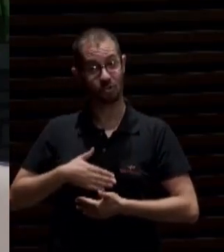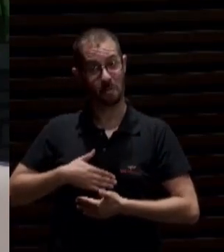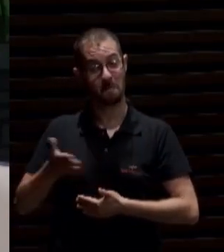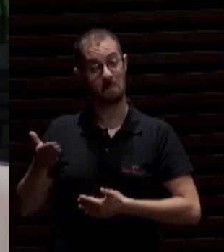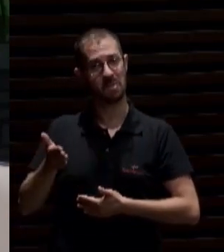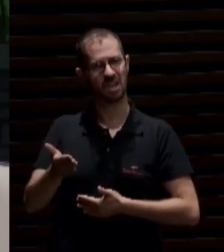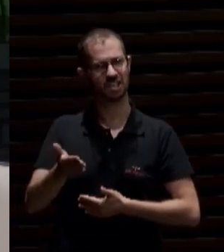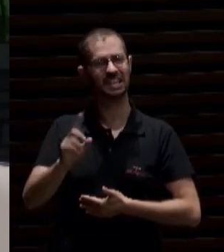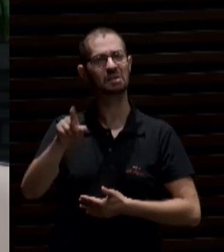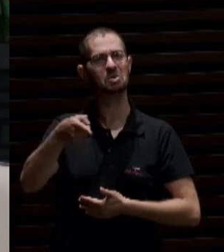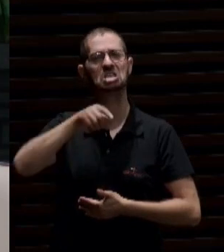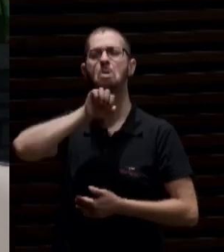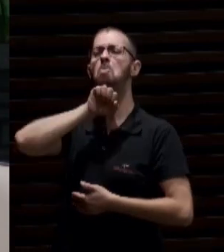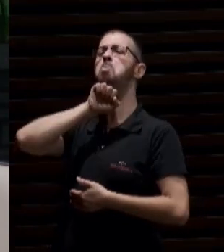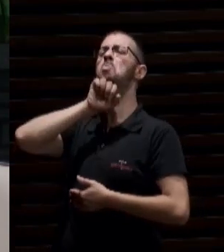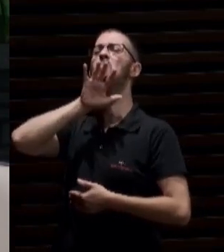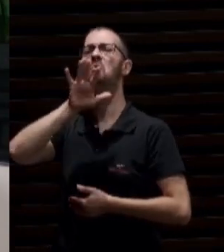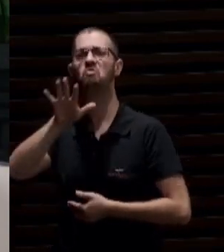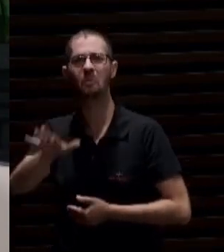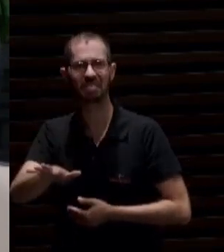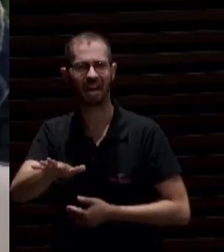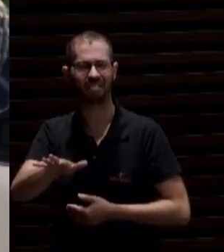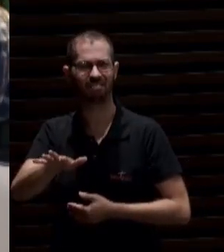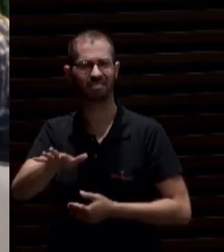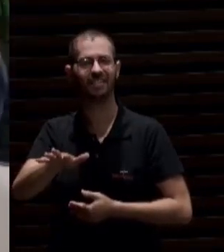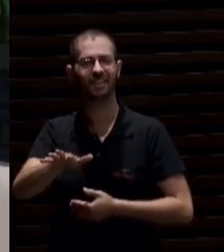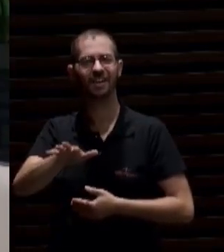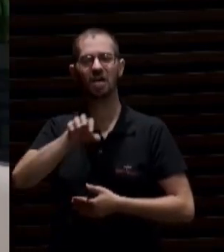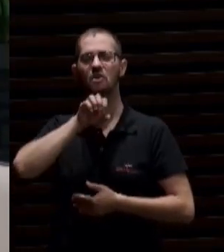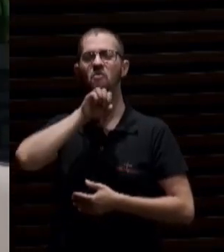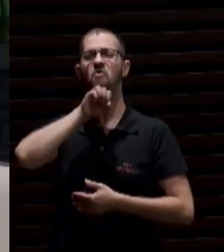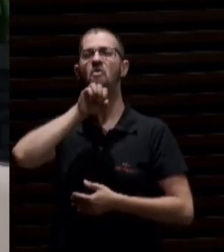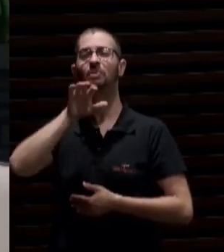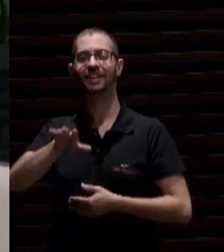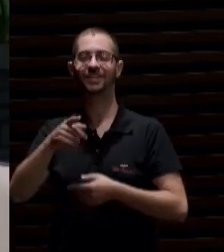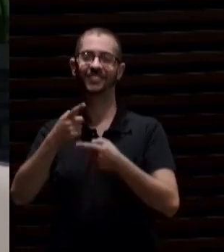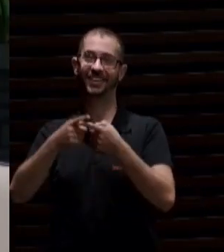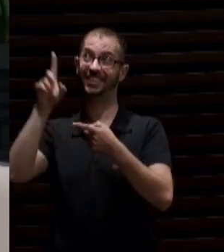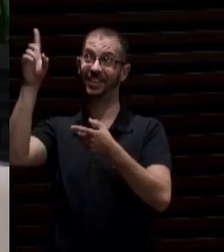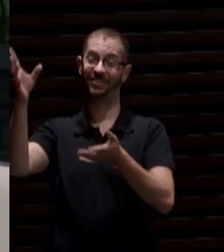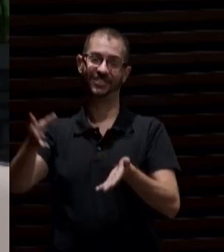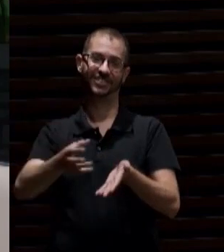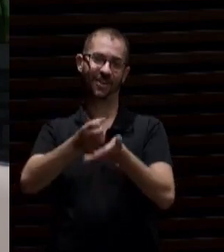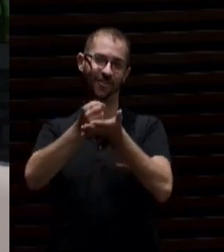que humilhação, em certa medida, você ser vomitado foi o que o salvou. Amém por